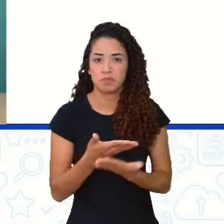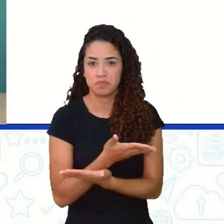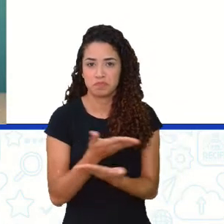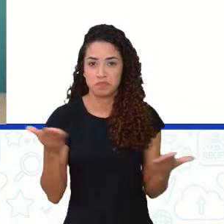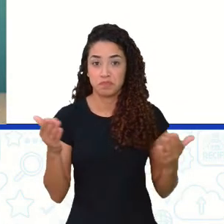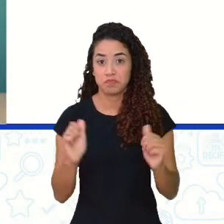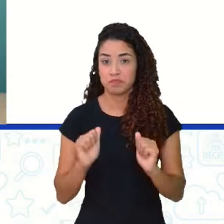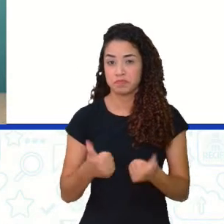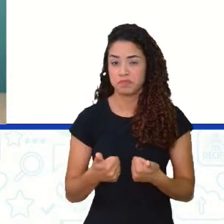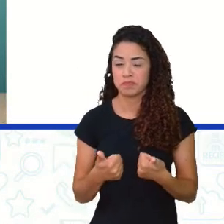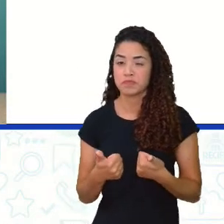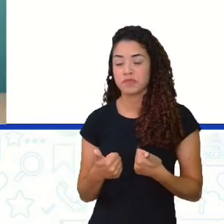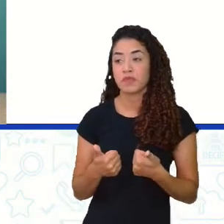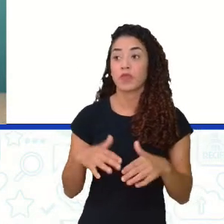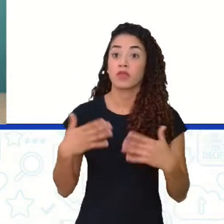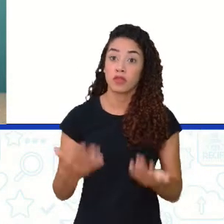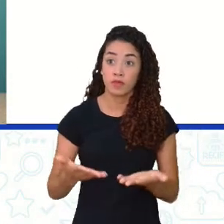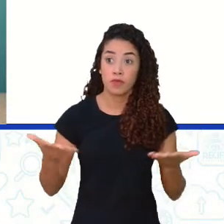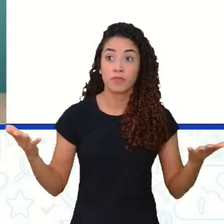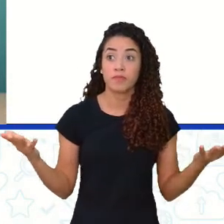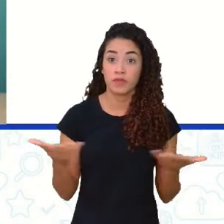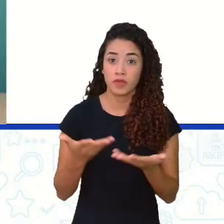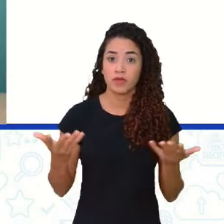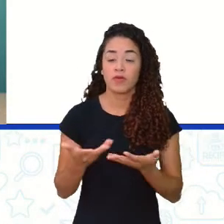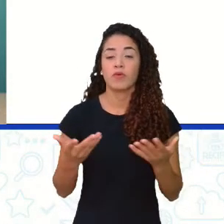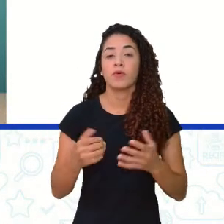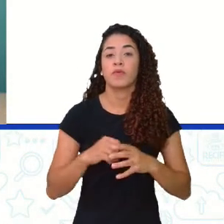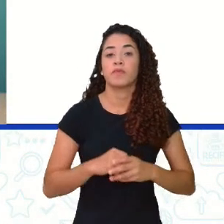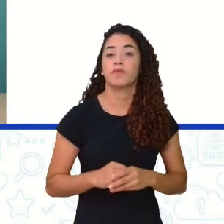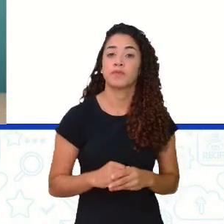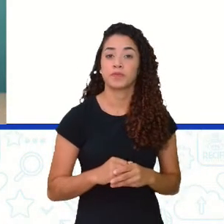vocês. Então, agora, depois, né, dessa